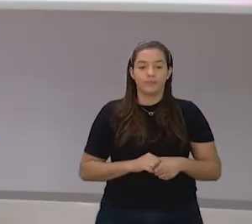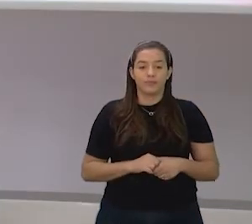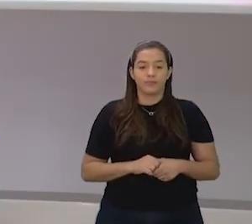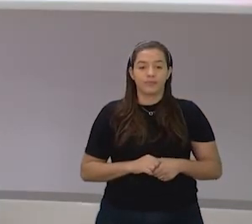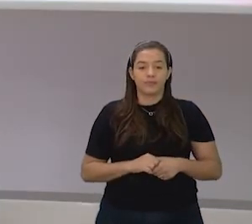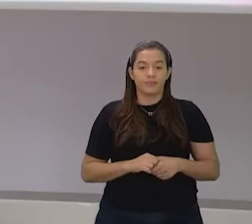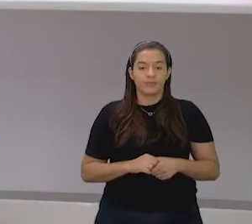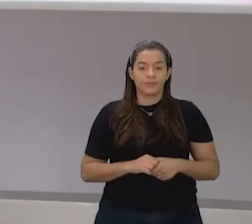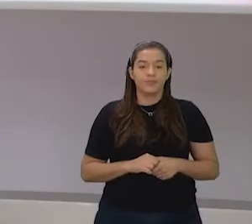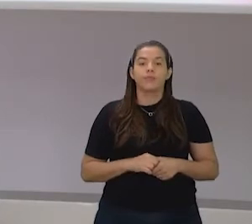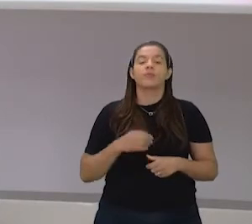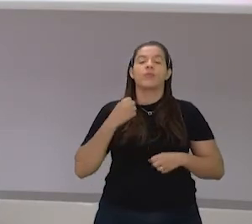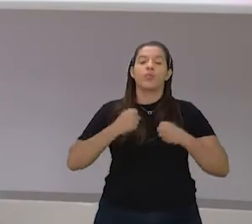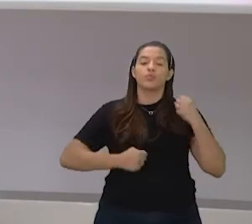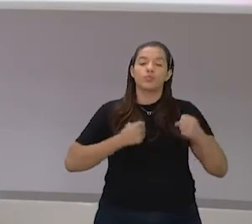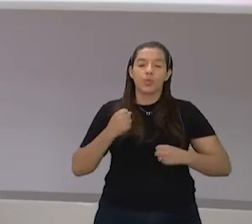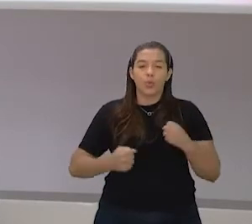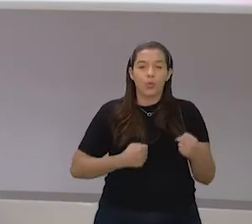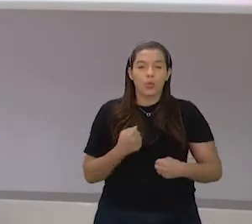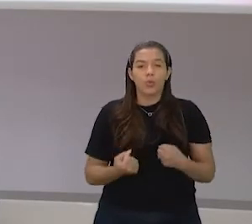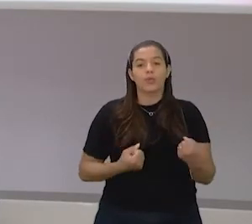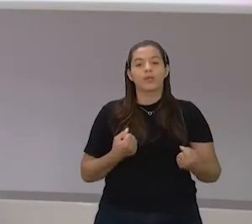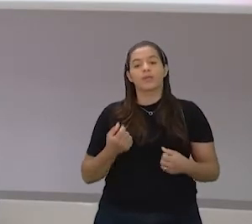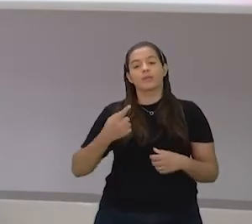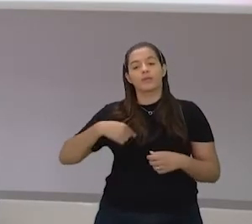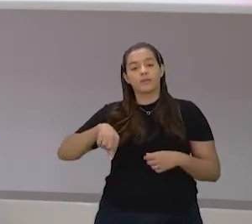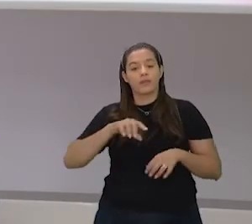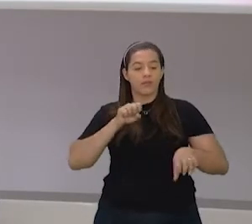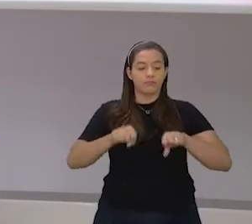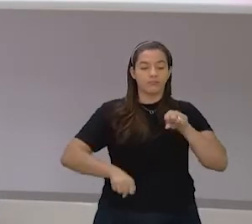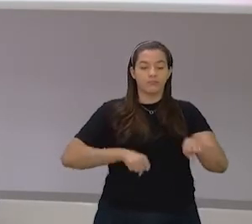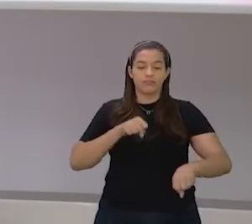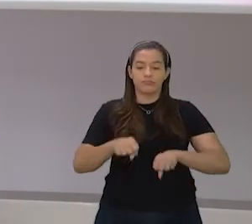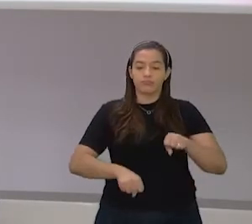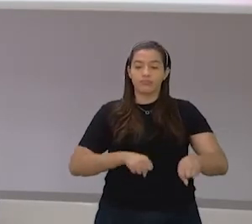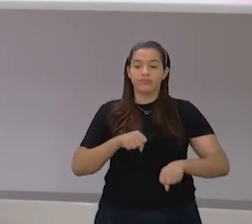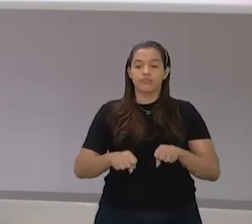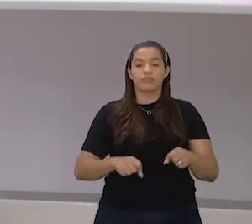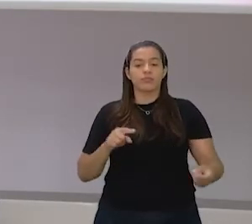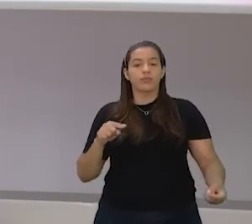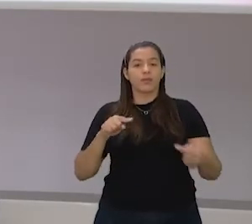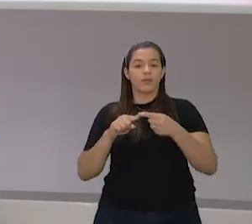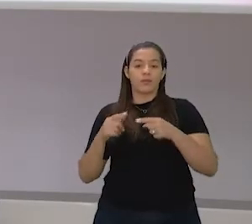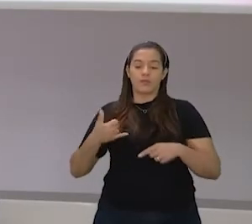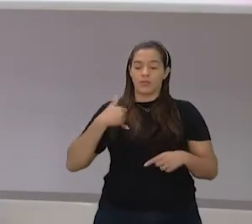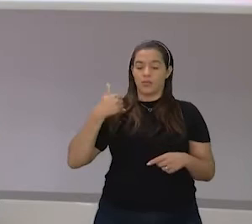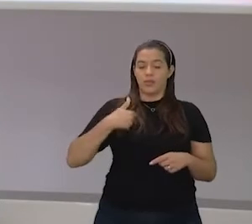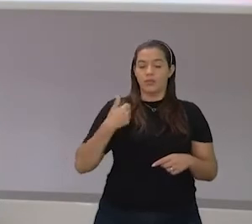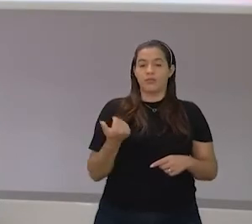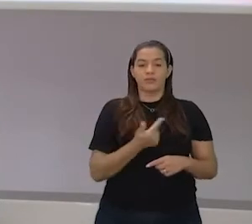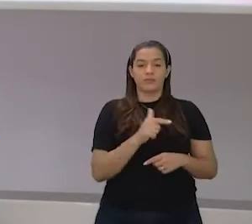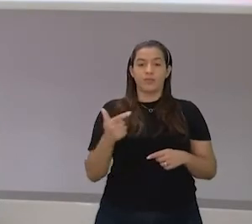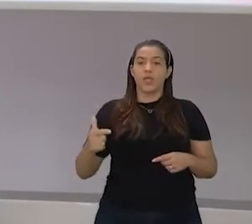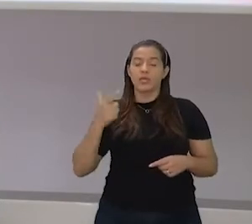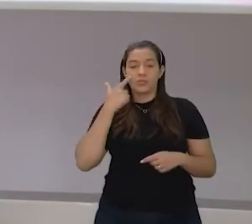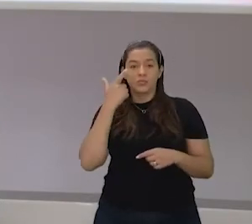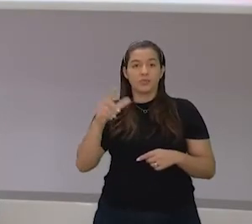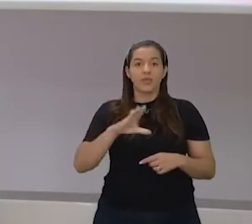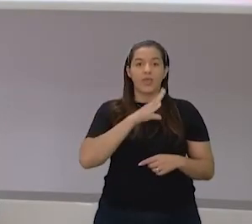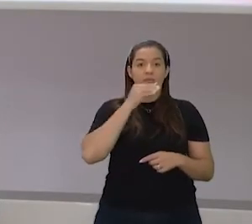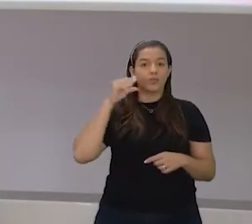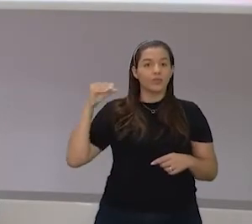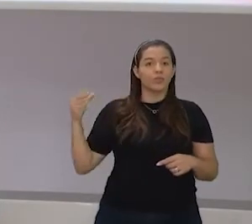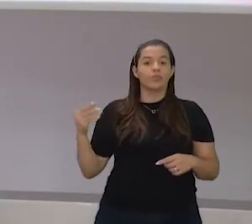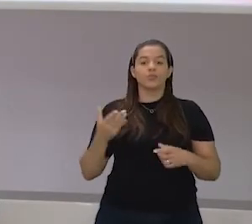questão de corrida, da bike, não tem muito a ver também com a idade. Hoje a gente vê pessoas adultas,